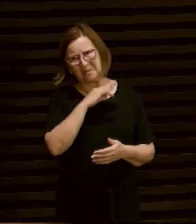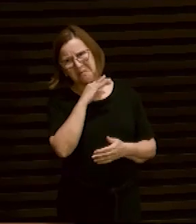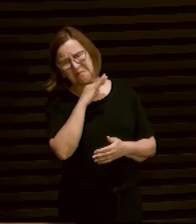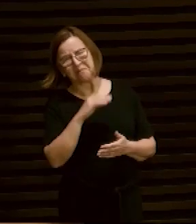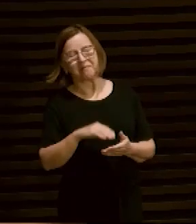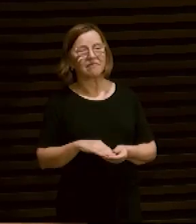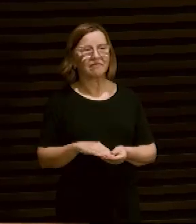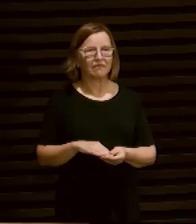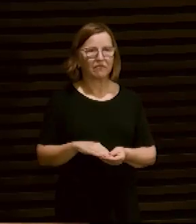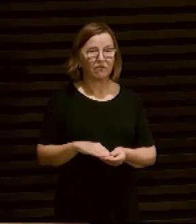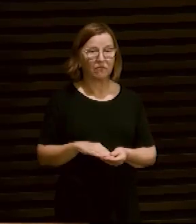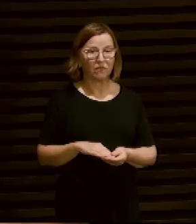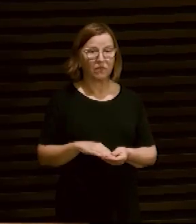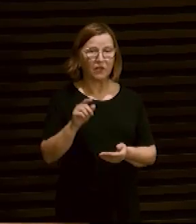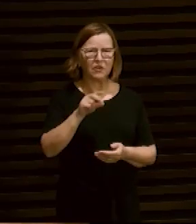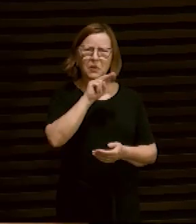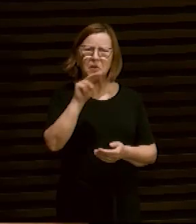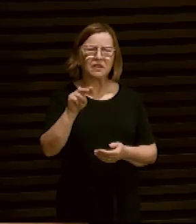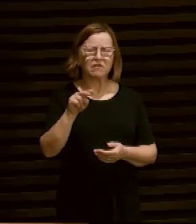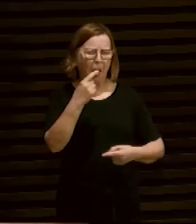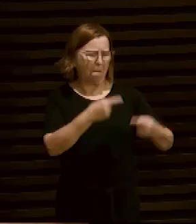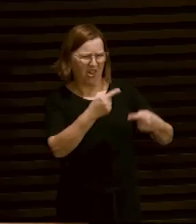a política?